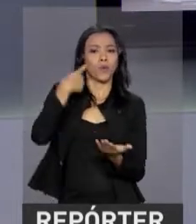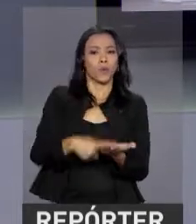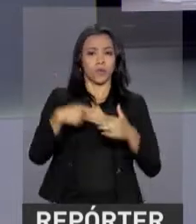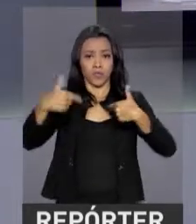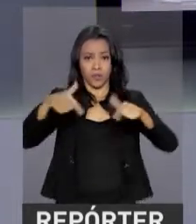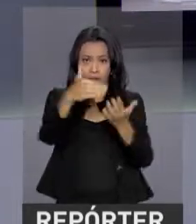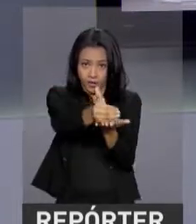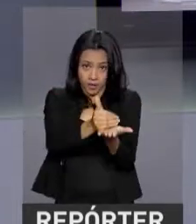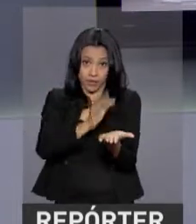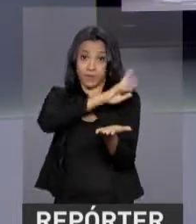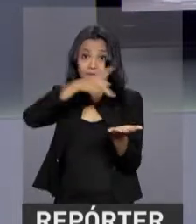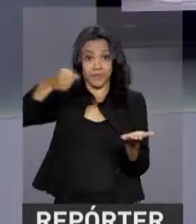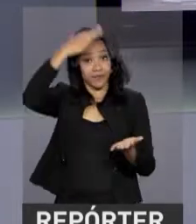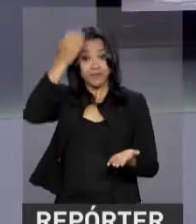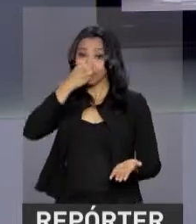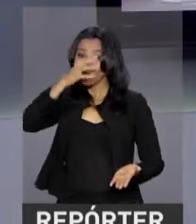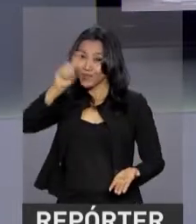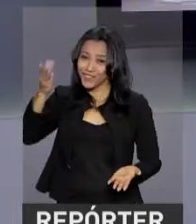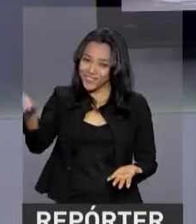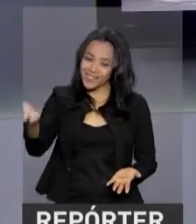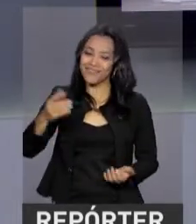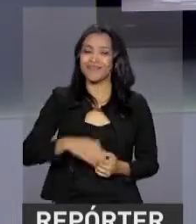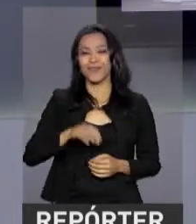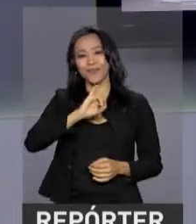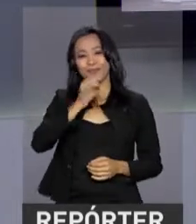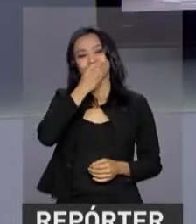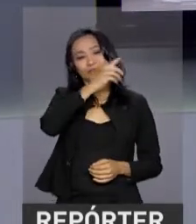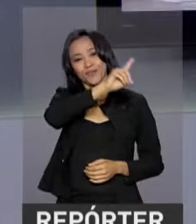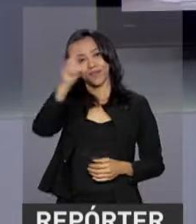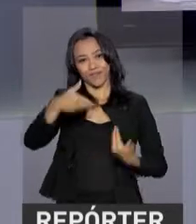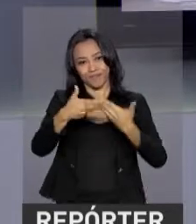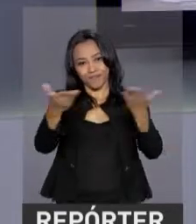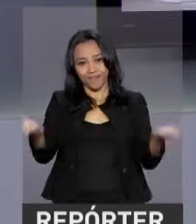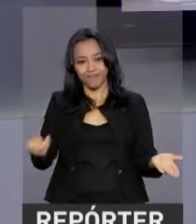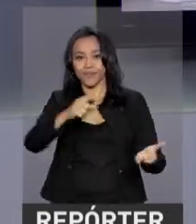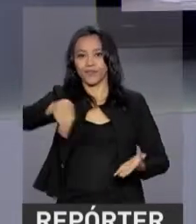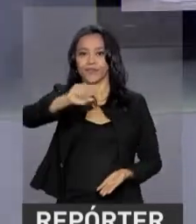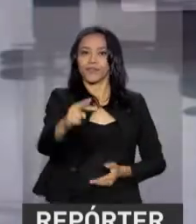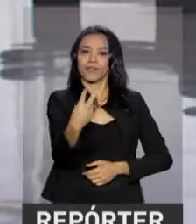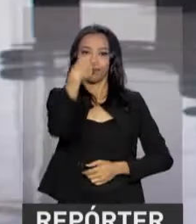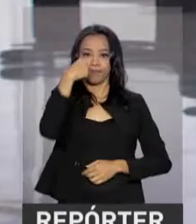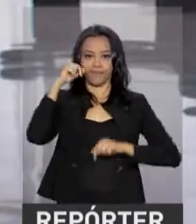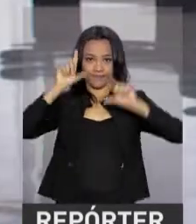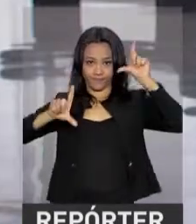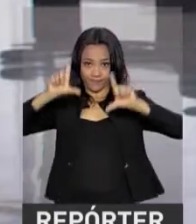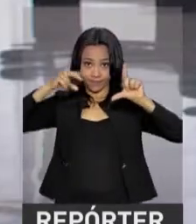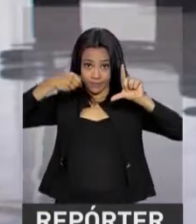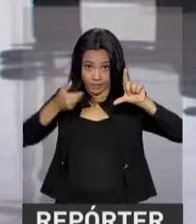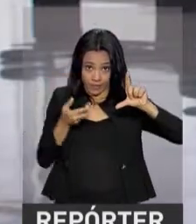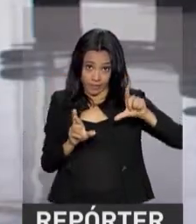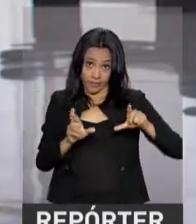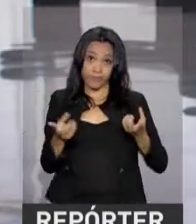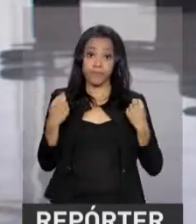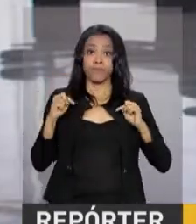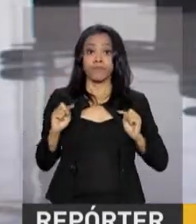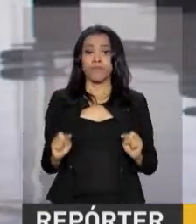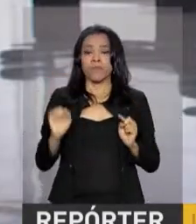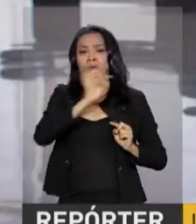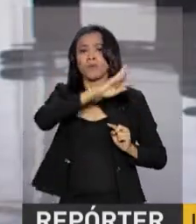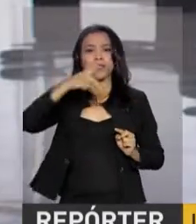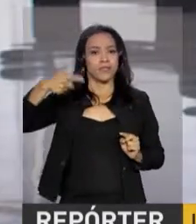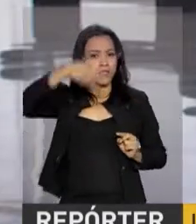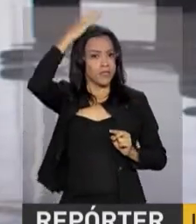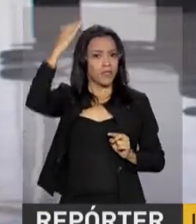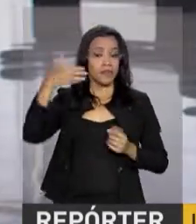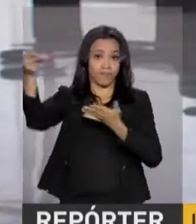michel temer luana bom dia olá renata bom dia bom dia a todos que nos acompanha pela tv nbr o presidente michel temer recebe